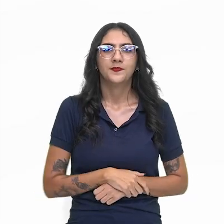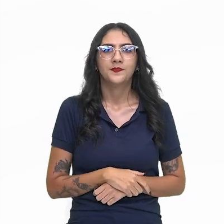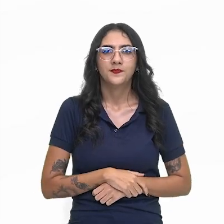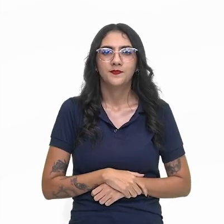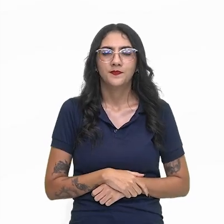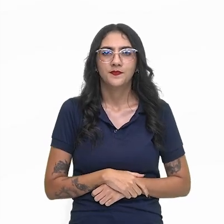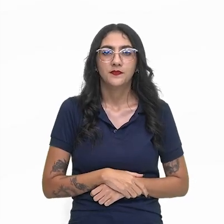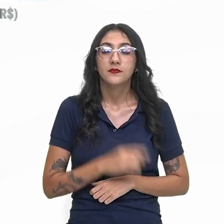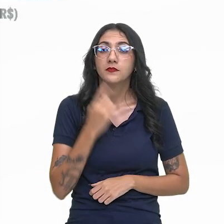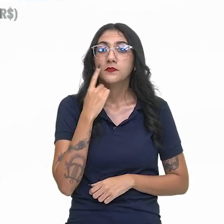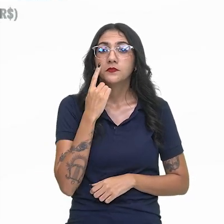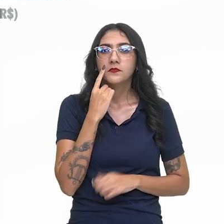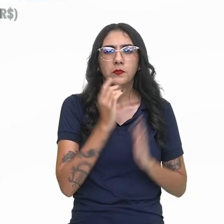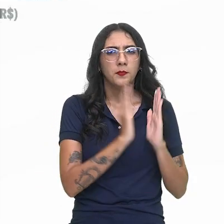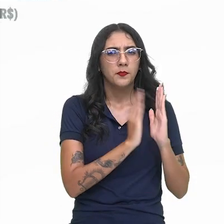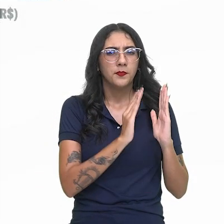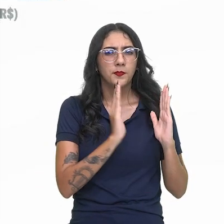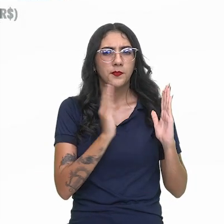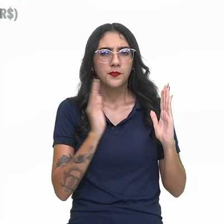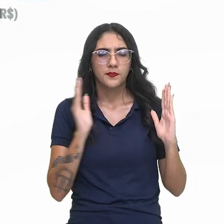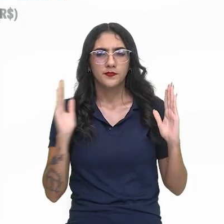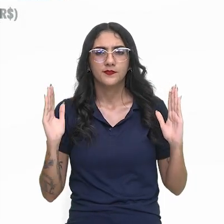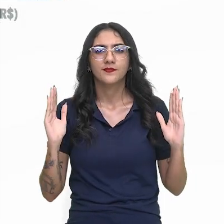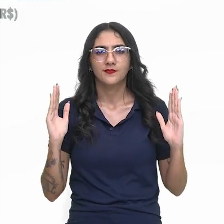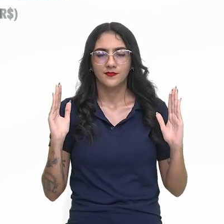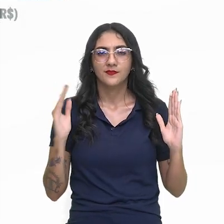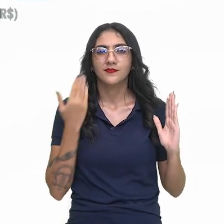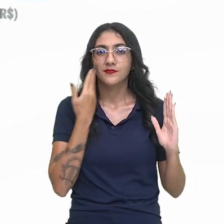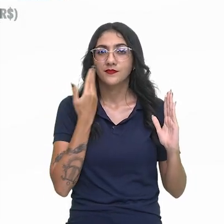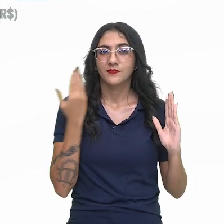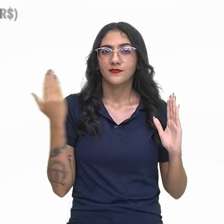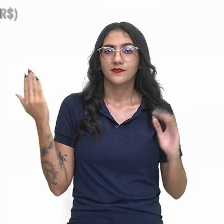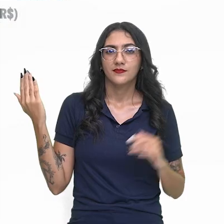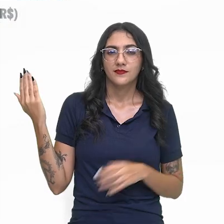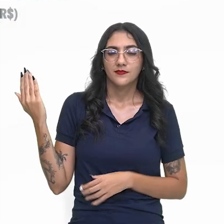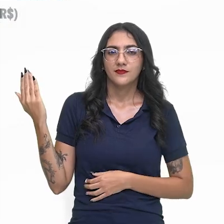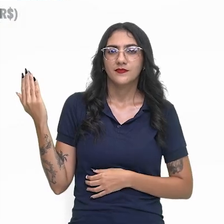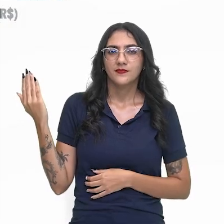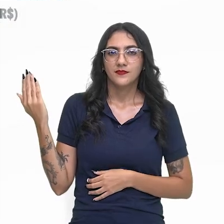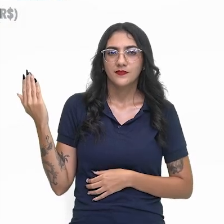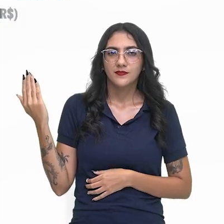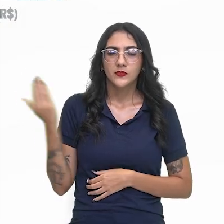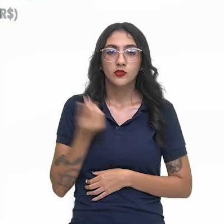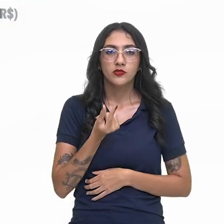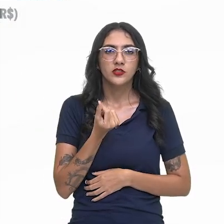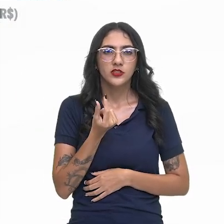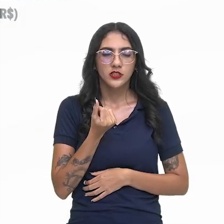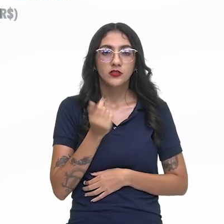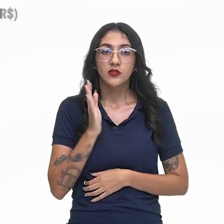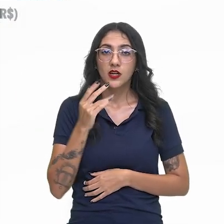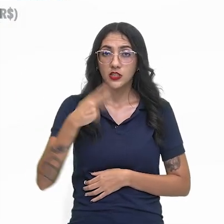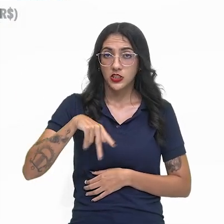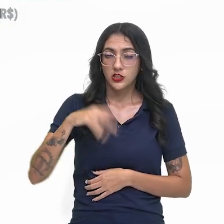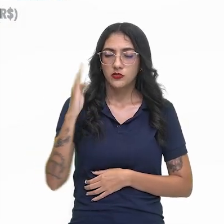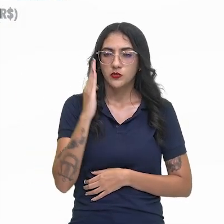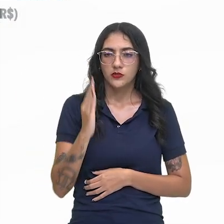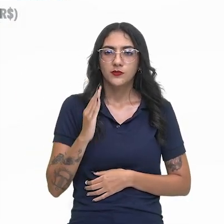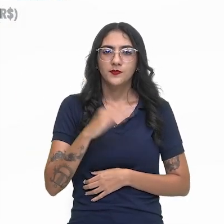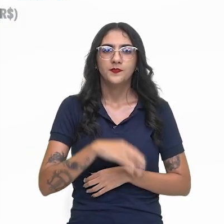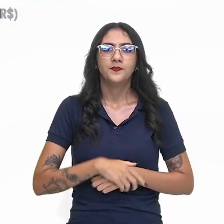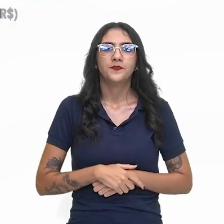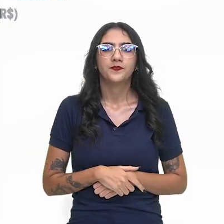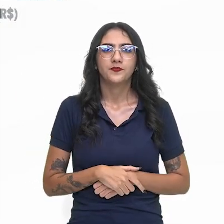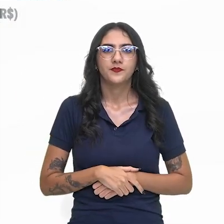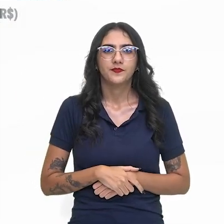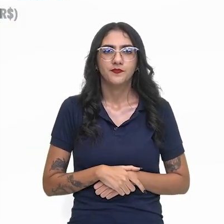agora uma linha do tempo, rapidamente, sobre as moedas aí que tivemos já no Brasil, Então, a